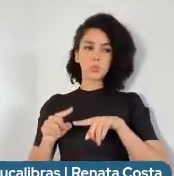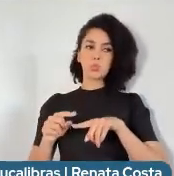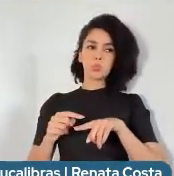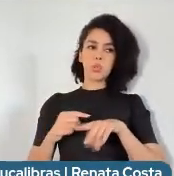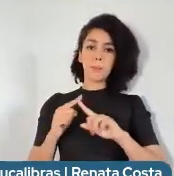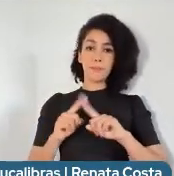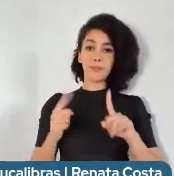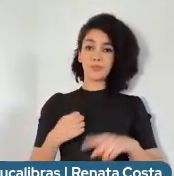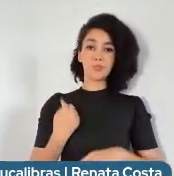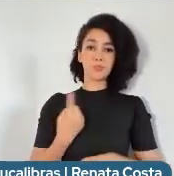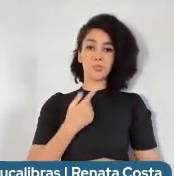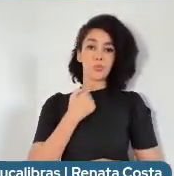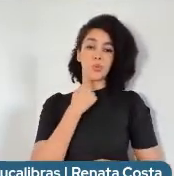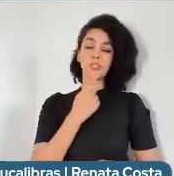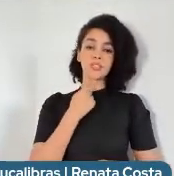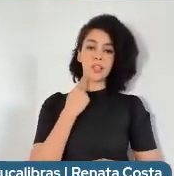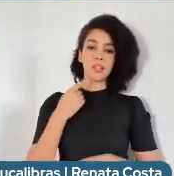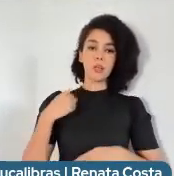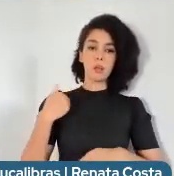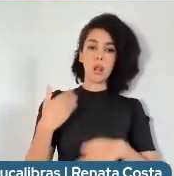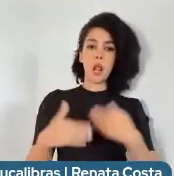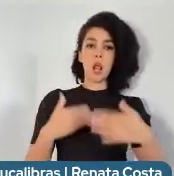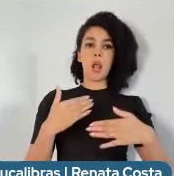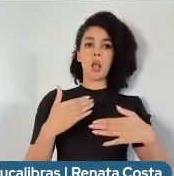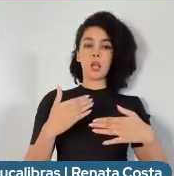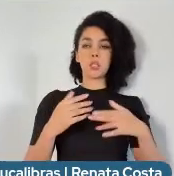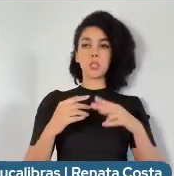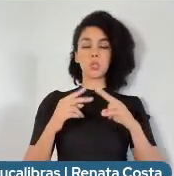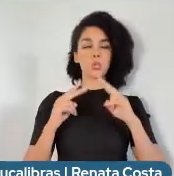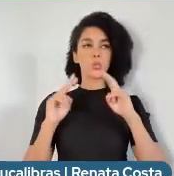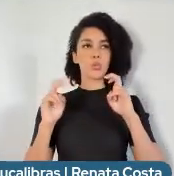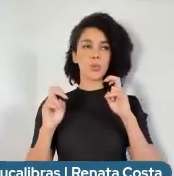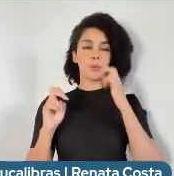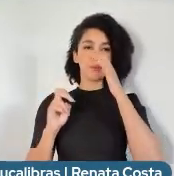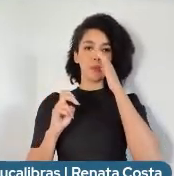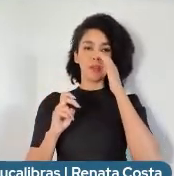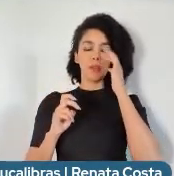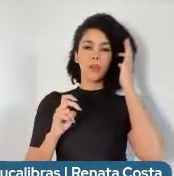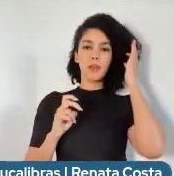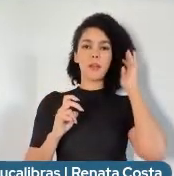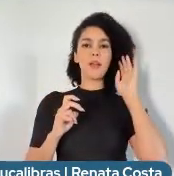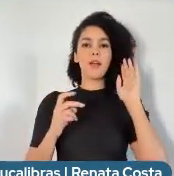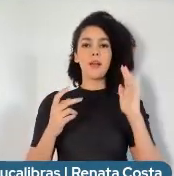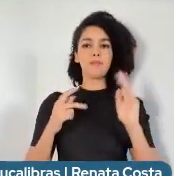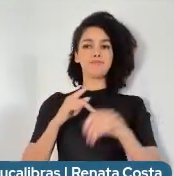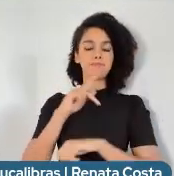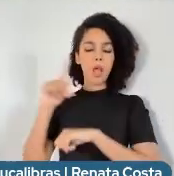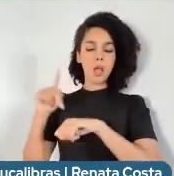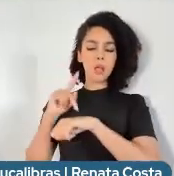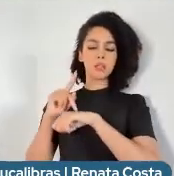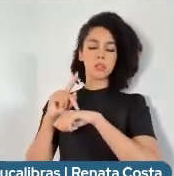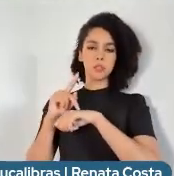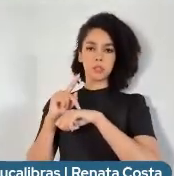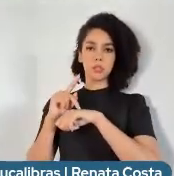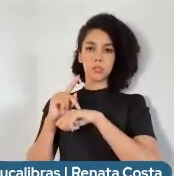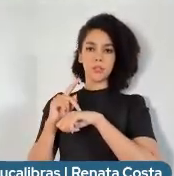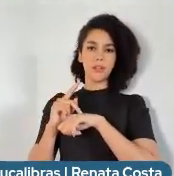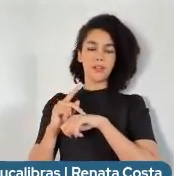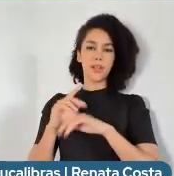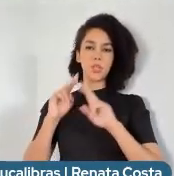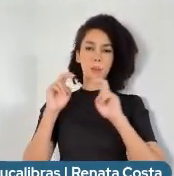a gente não consegue avançar no, enquanto país nos